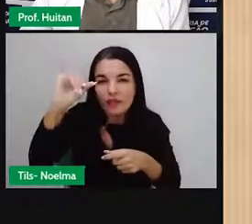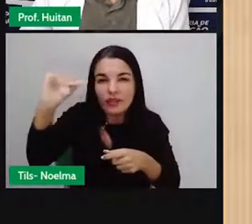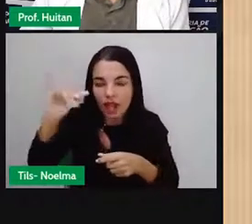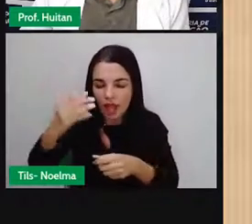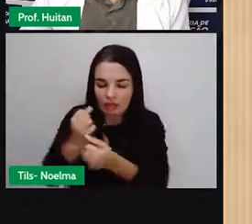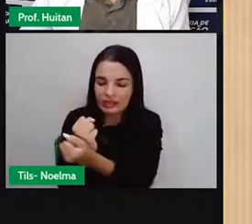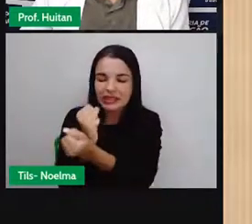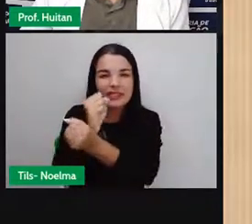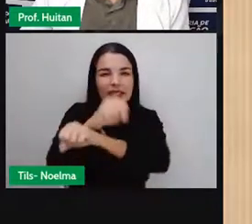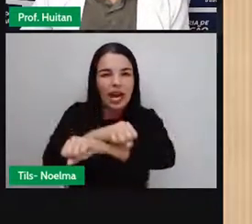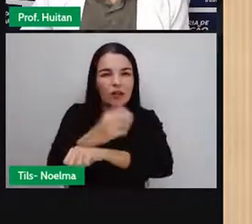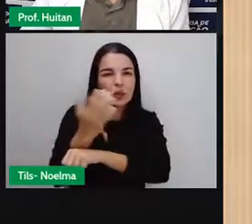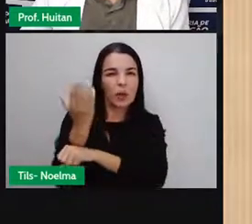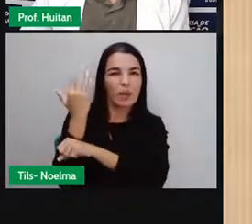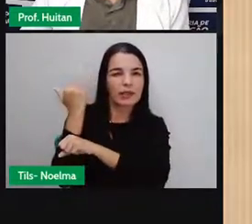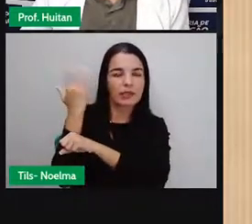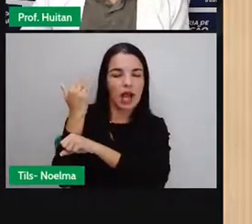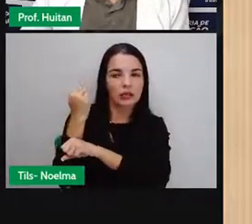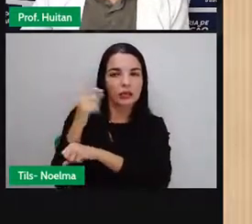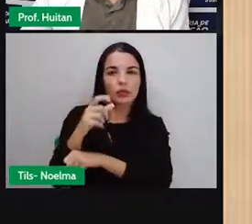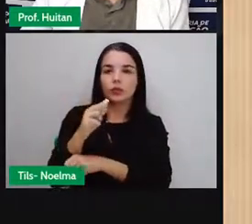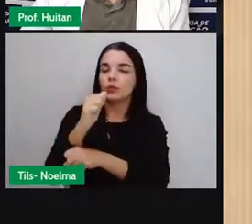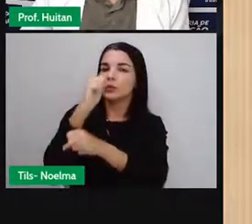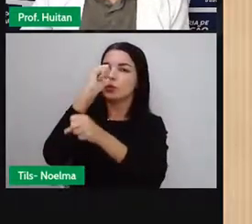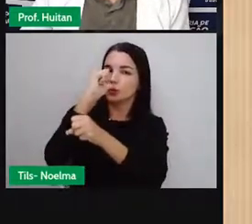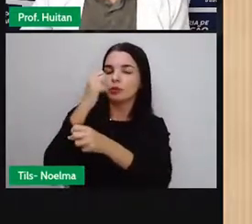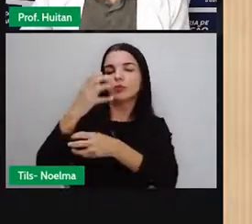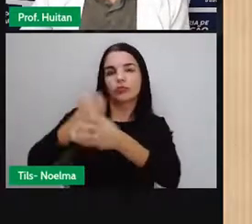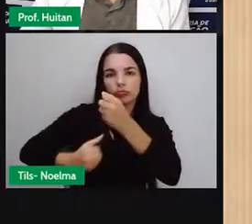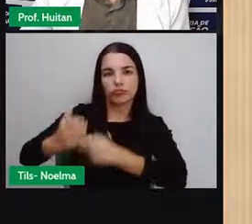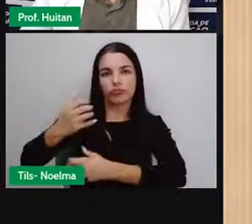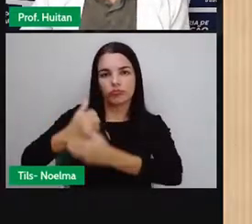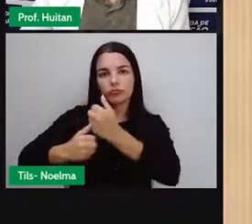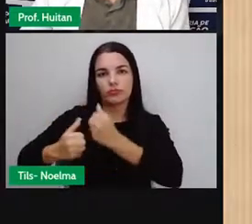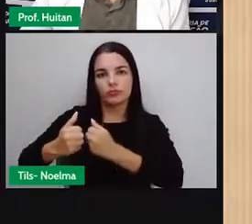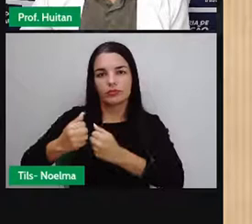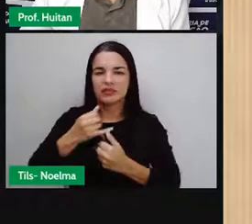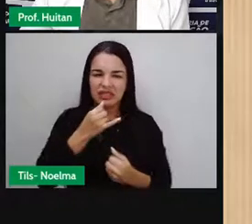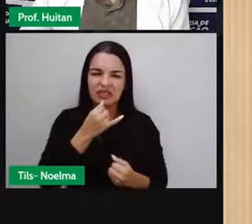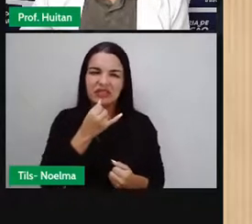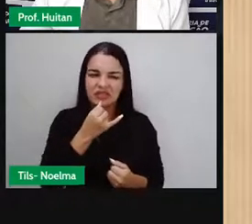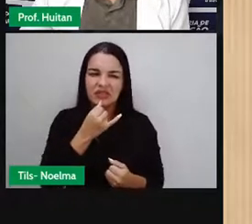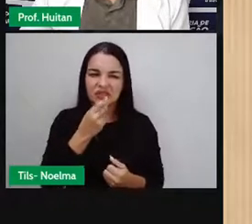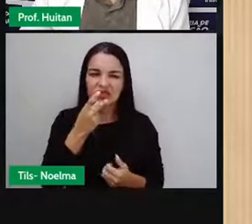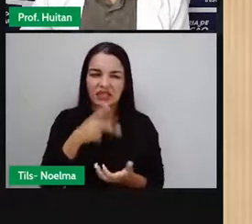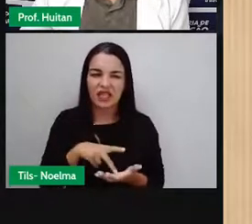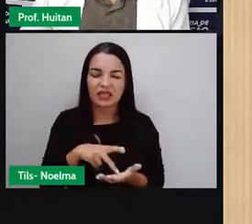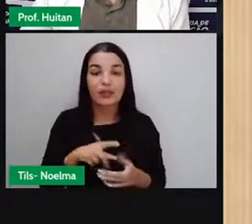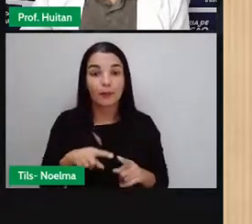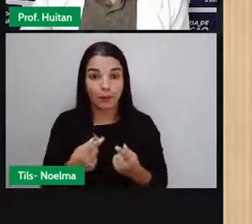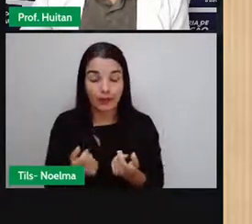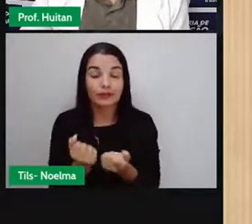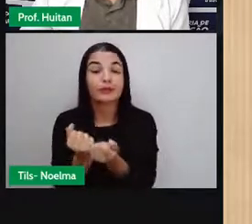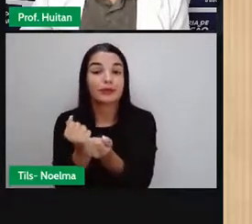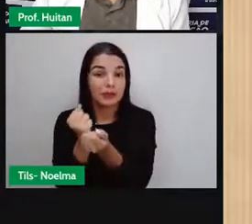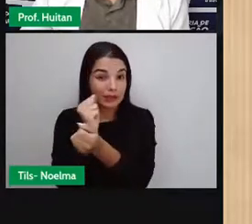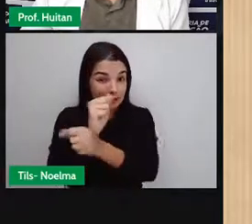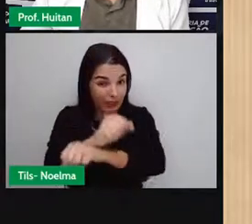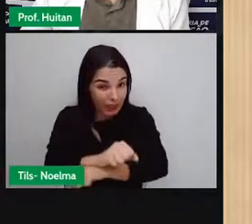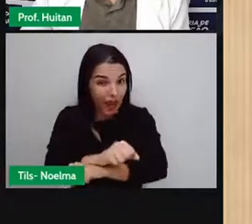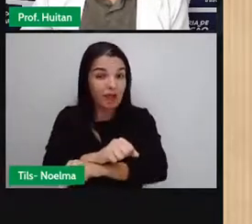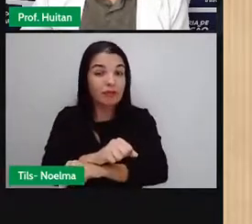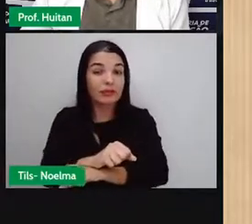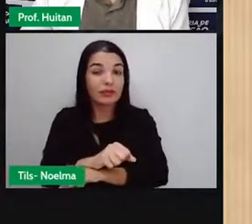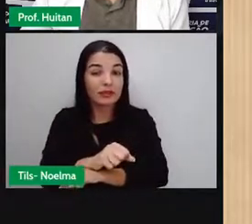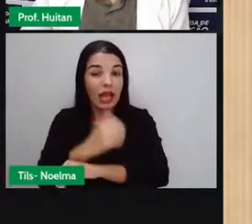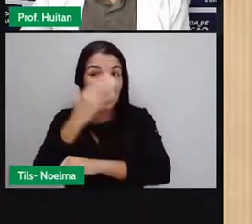os escravos se alimentassem com leite. E também, esses escravos passaram a assumir essa